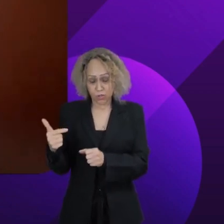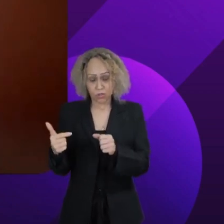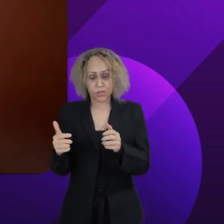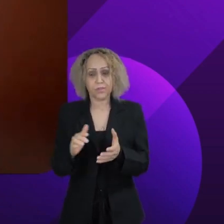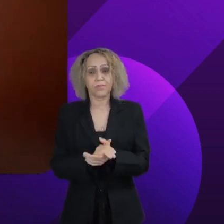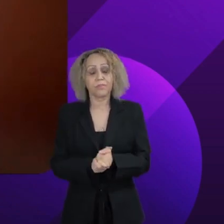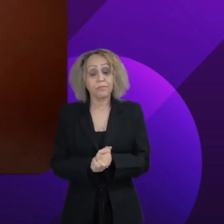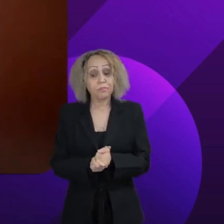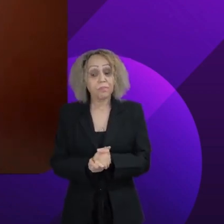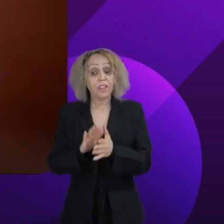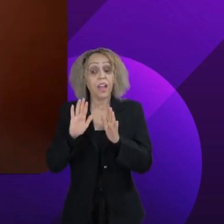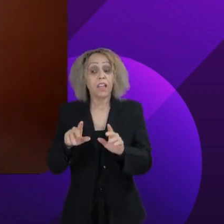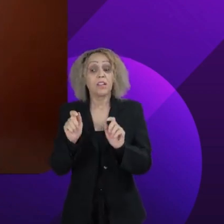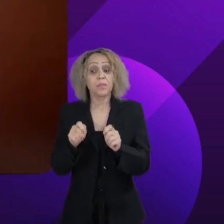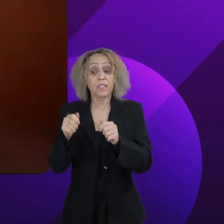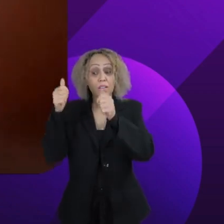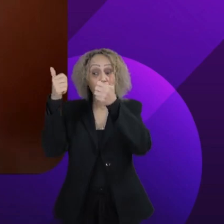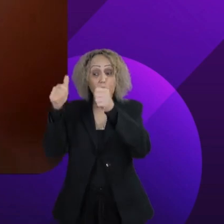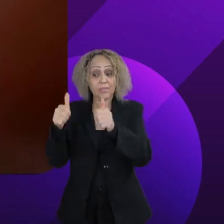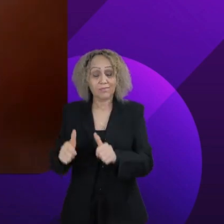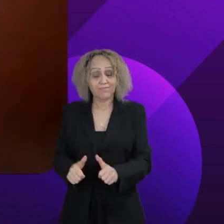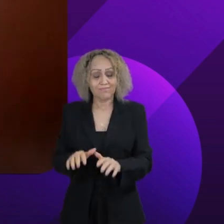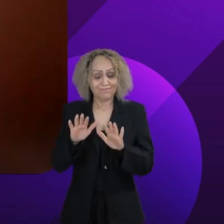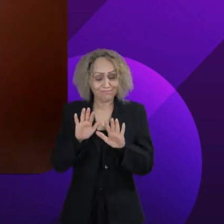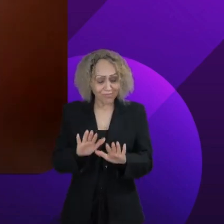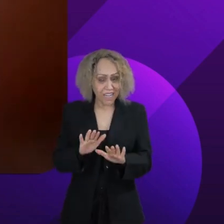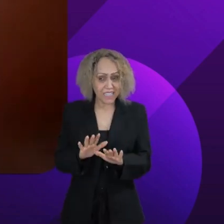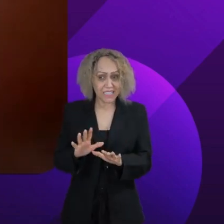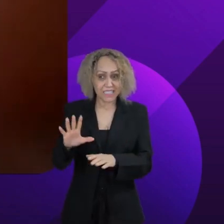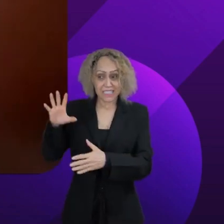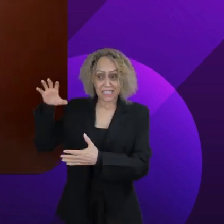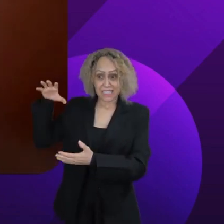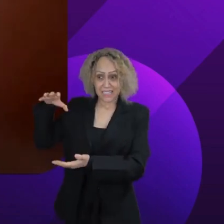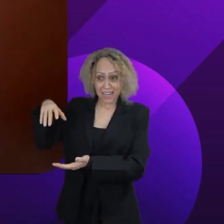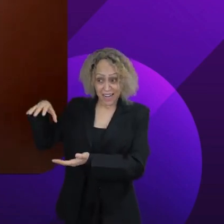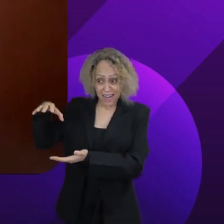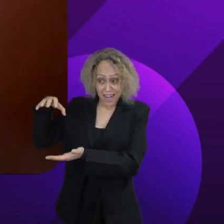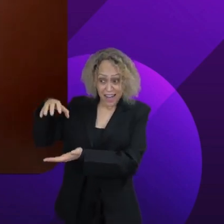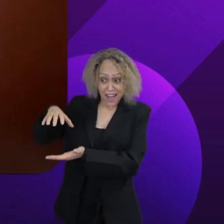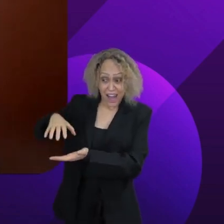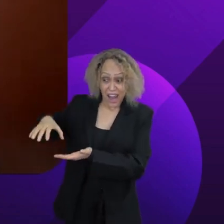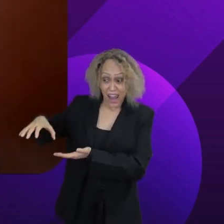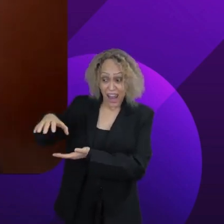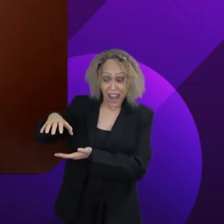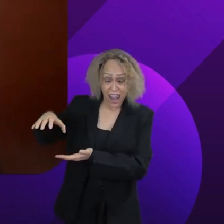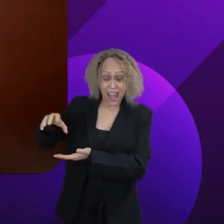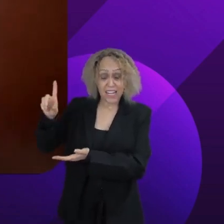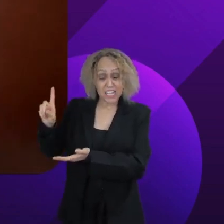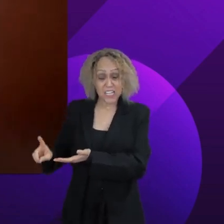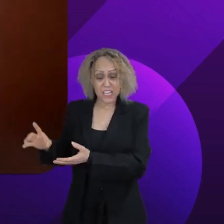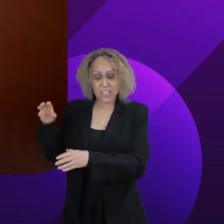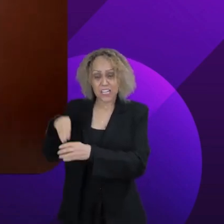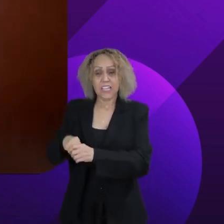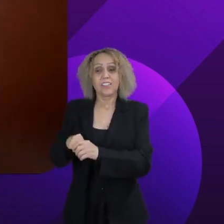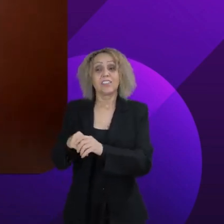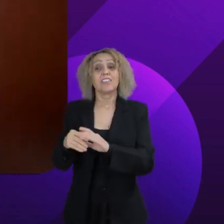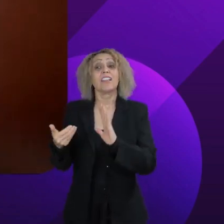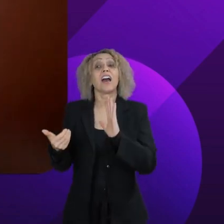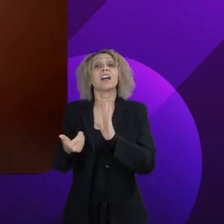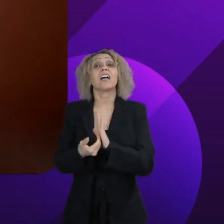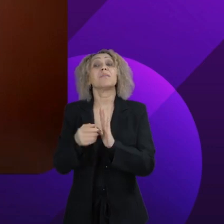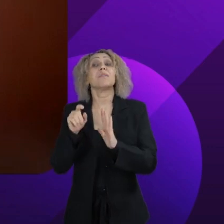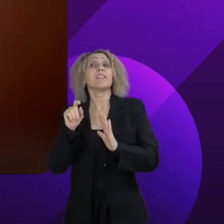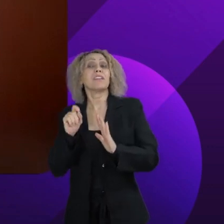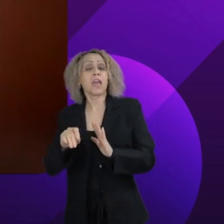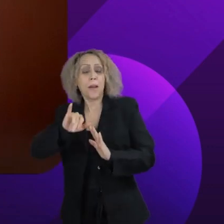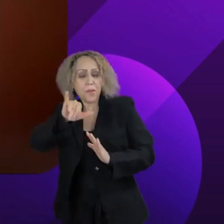balanço. Setores conservadores da Câmara aproveitaram esse momento para dizer que seria o fim da